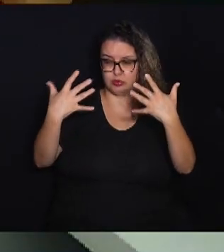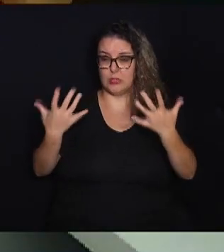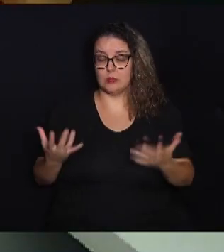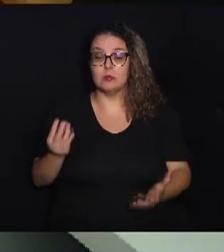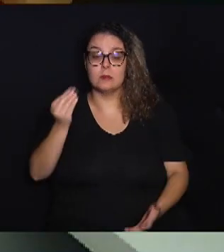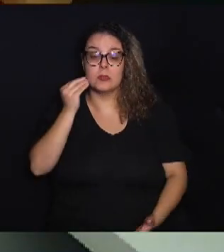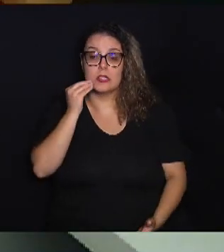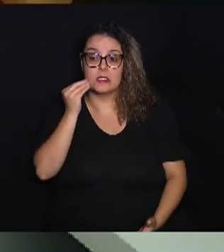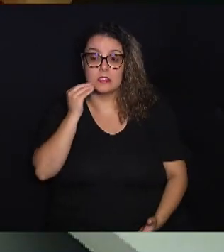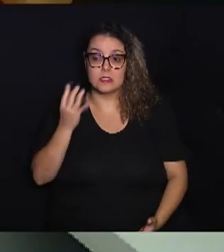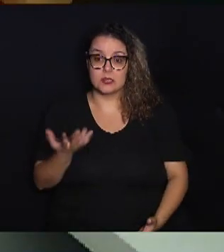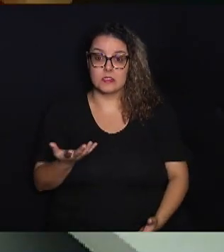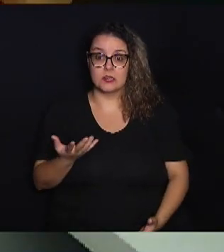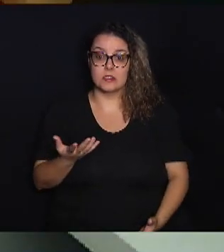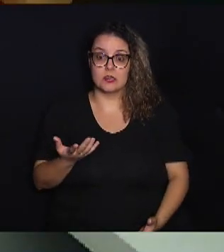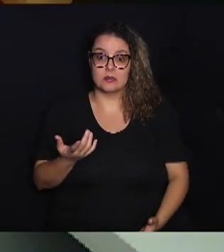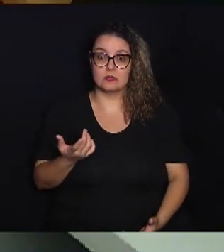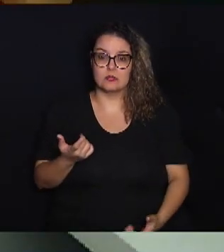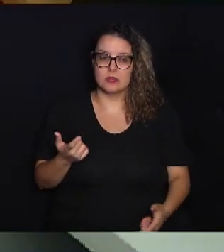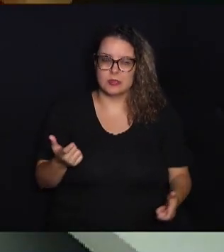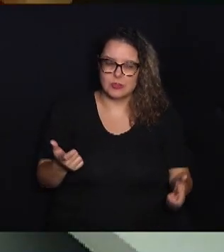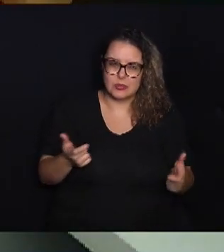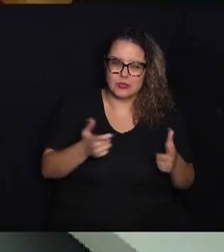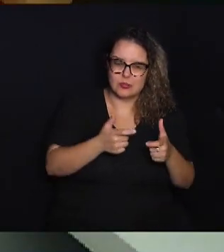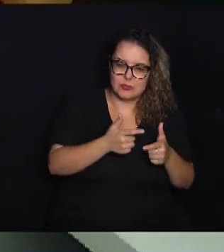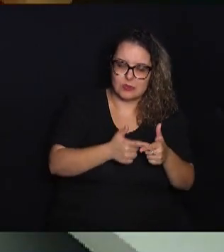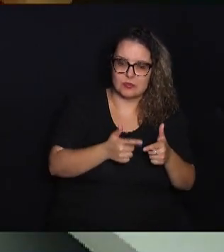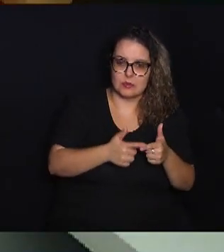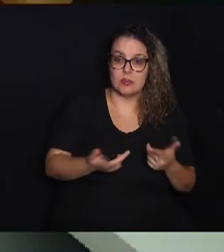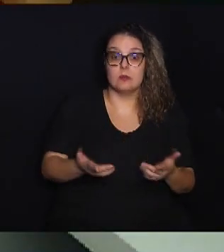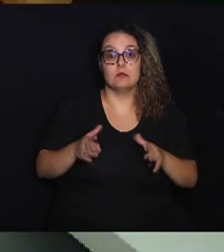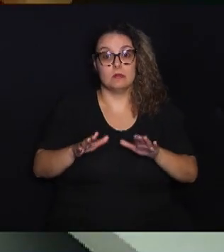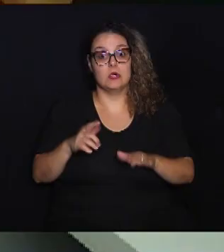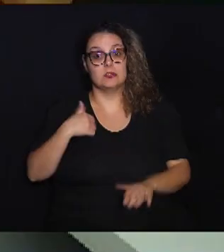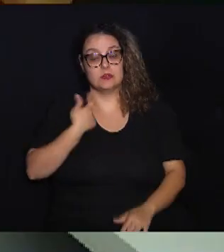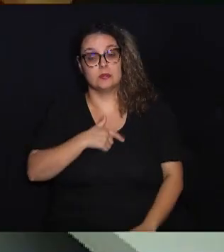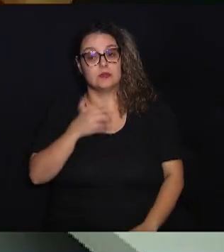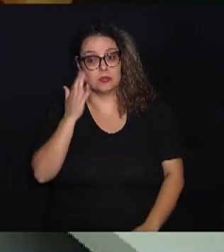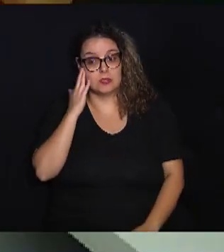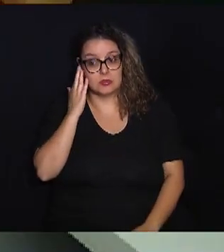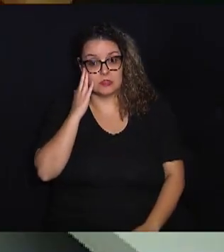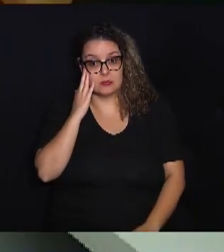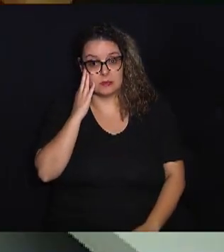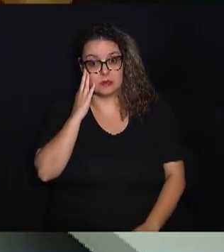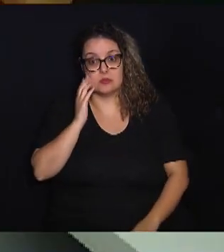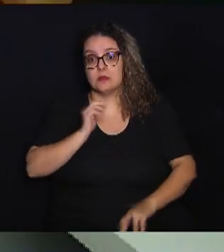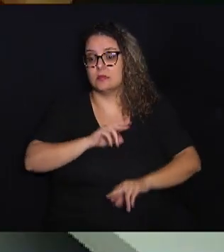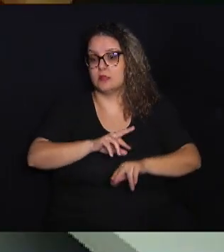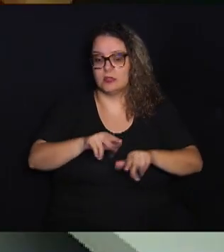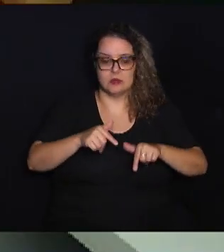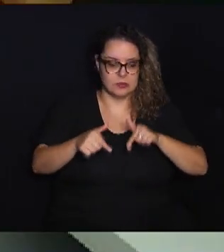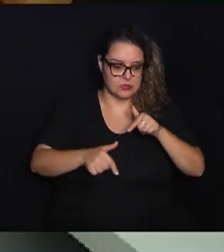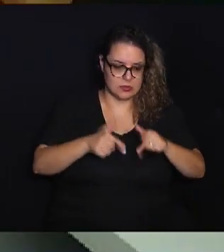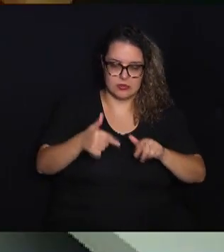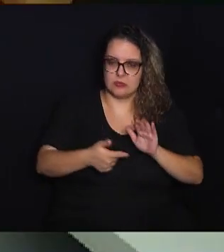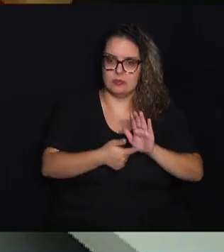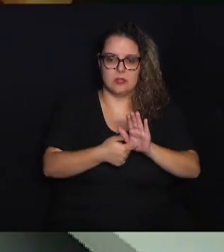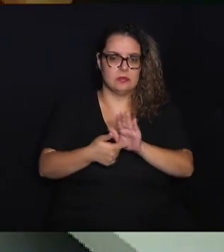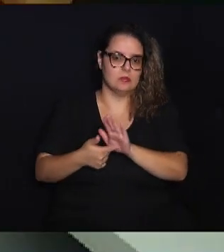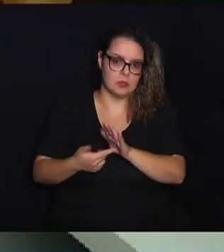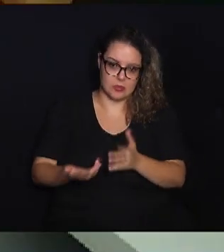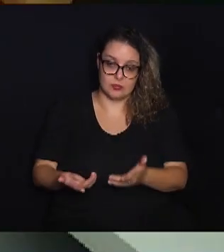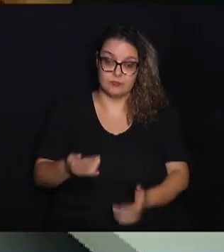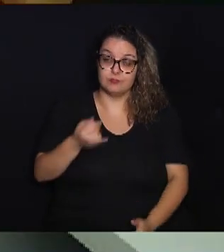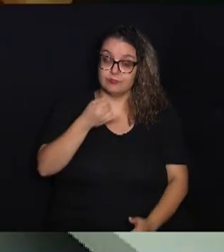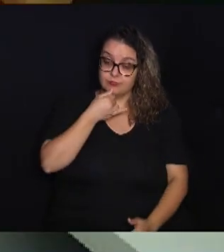tentar mitigar esse problema. Mas a gente sabe que vários trabalhos mostram que,